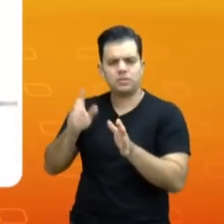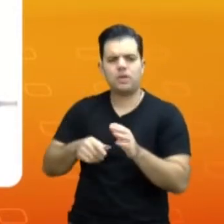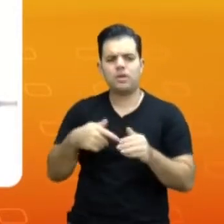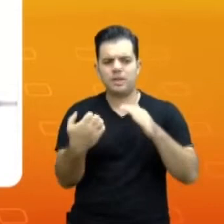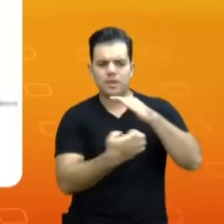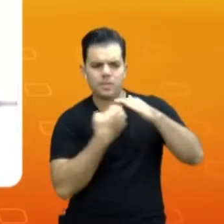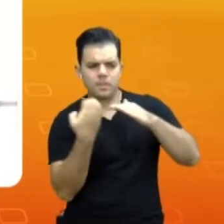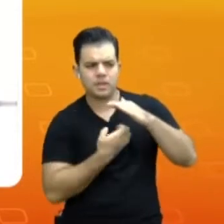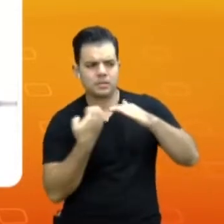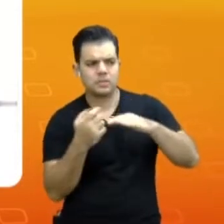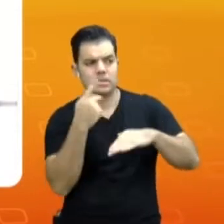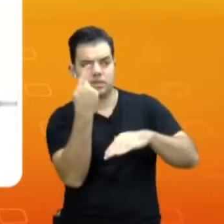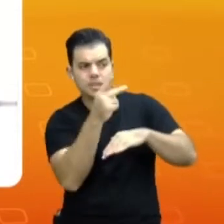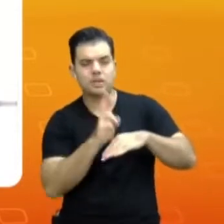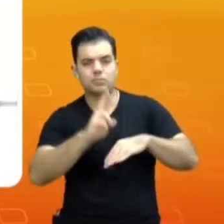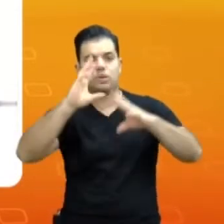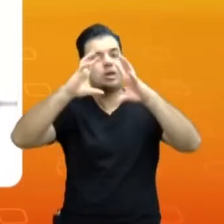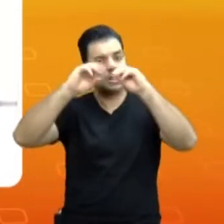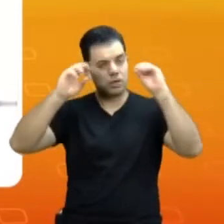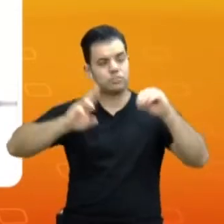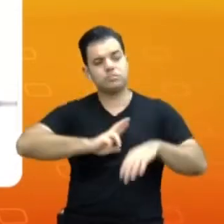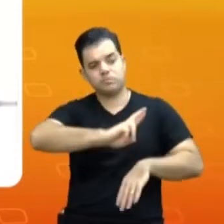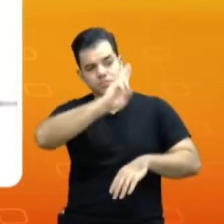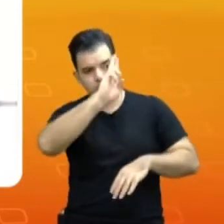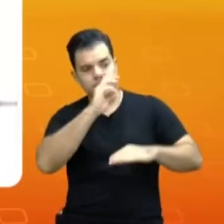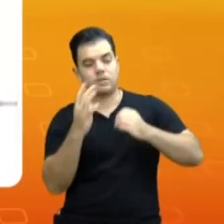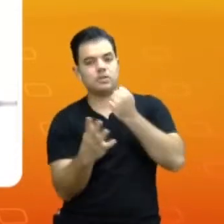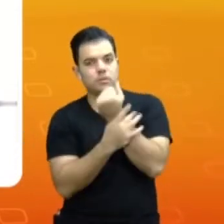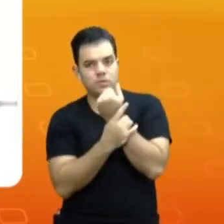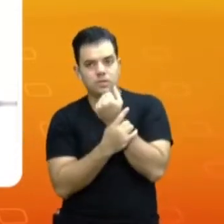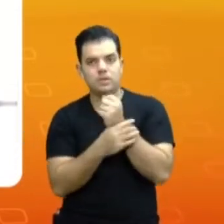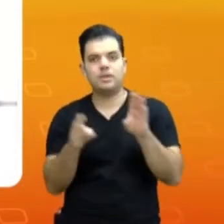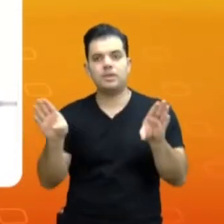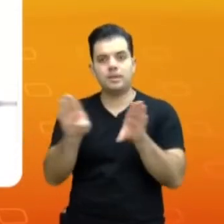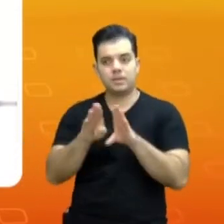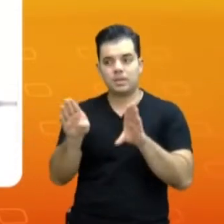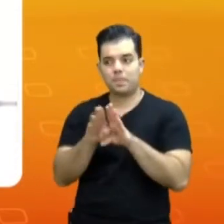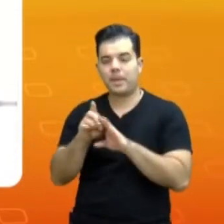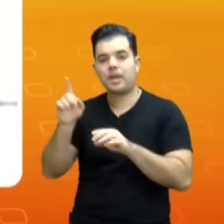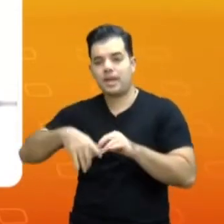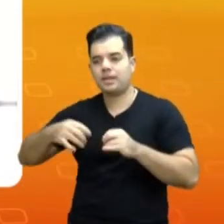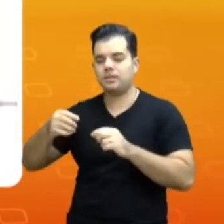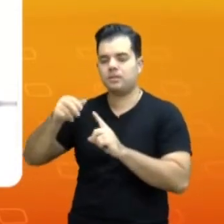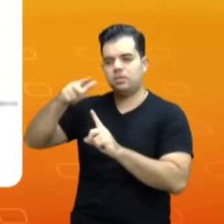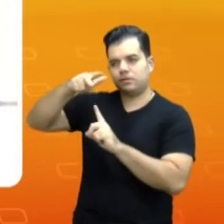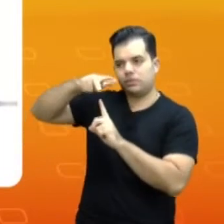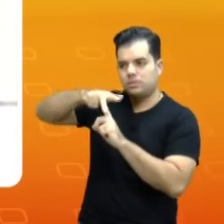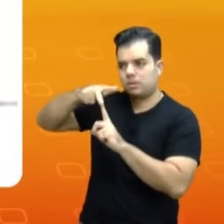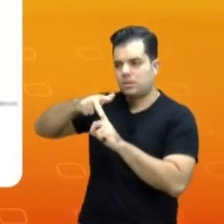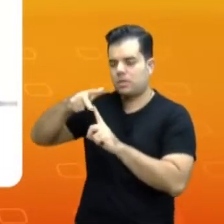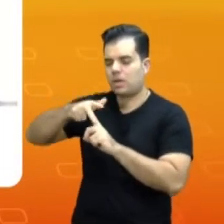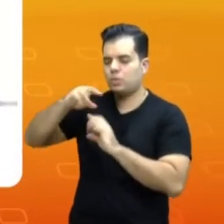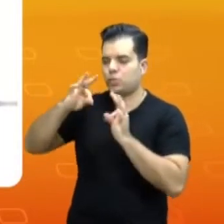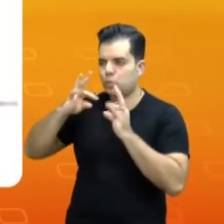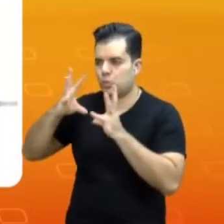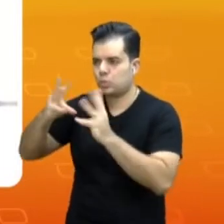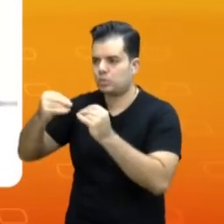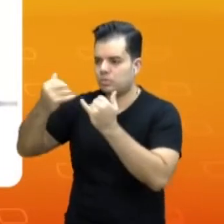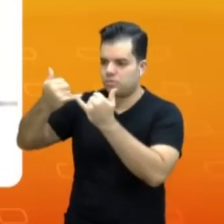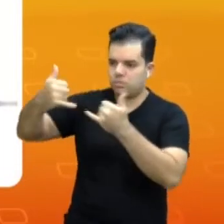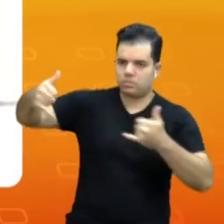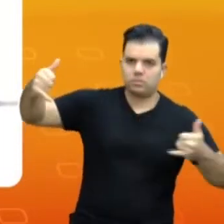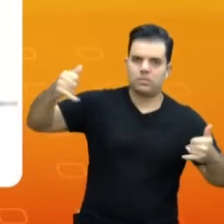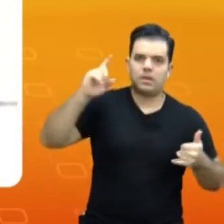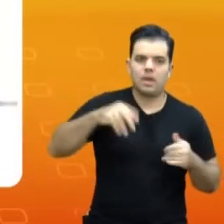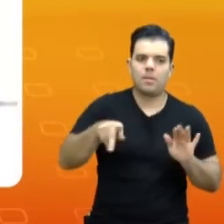vai ter essa responsabilidade. Na hora do nosso transporte, né, essa segurança ela é garantida pelo provedor de